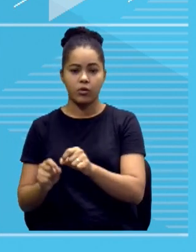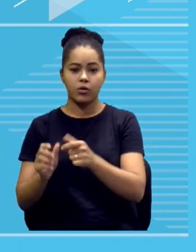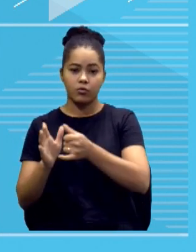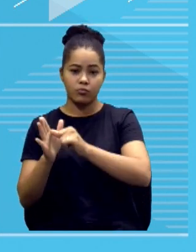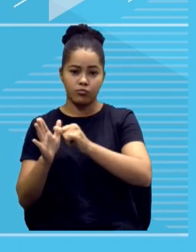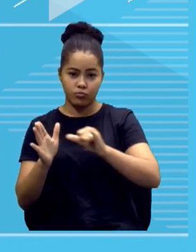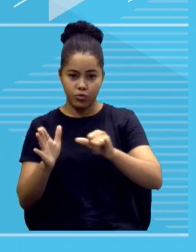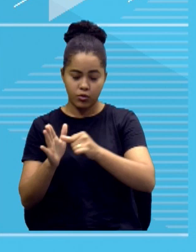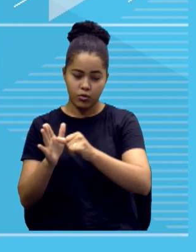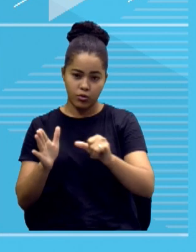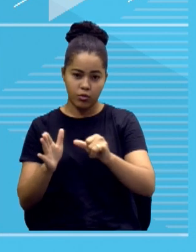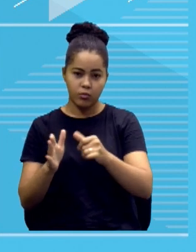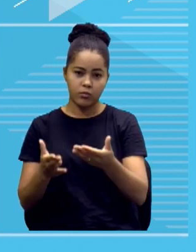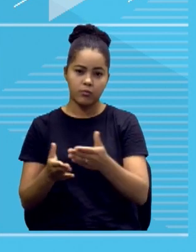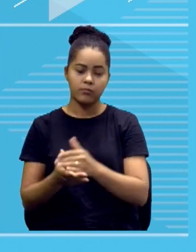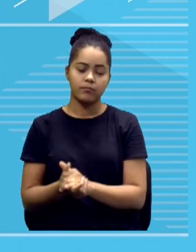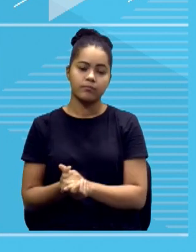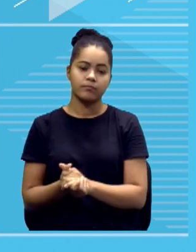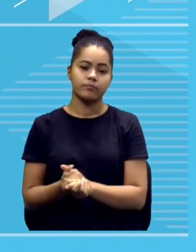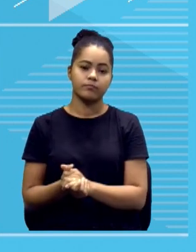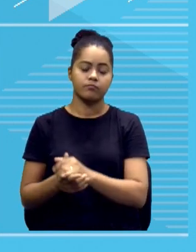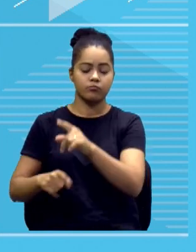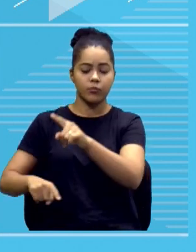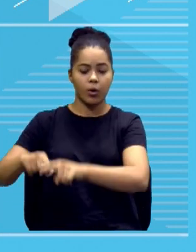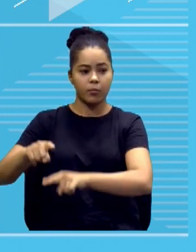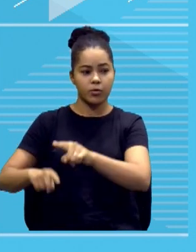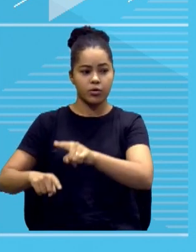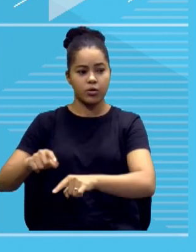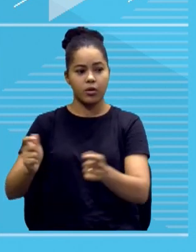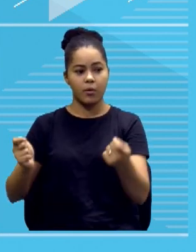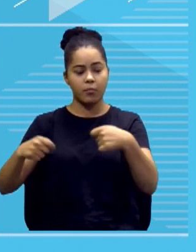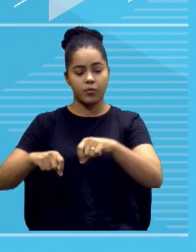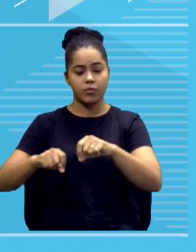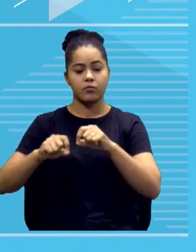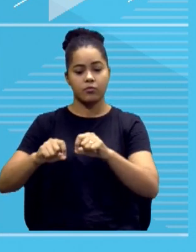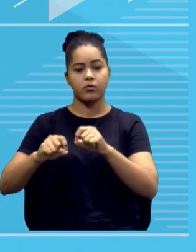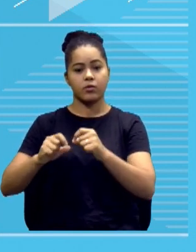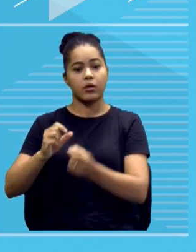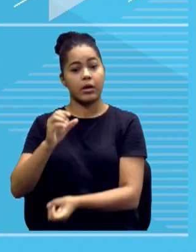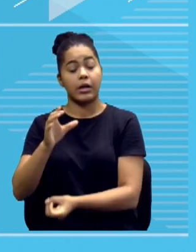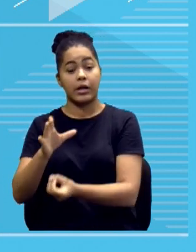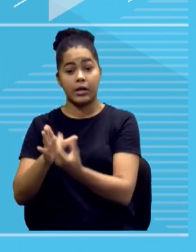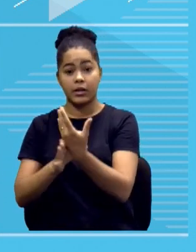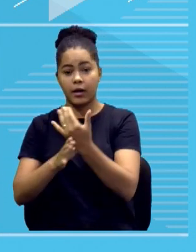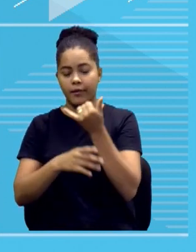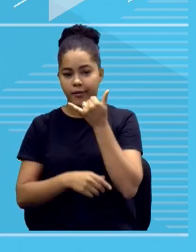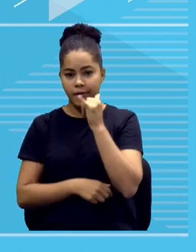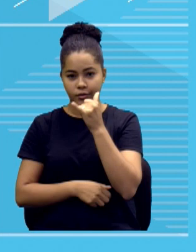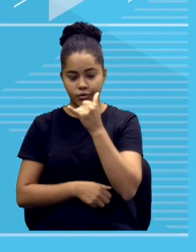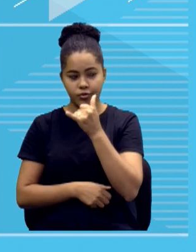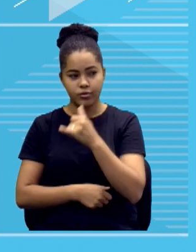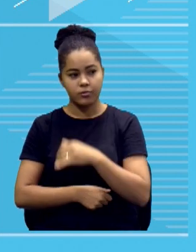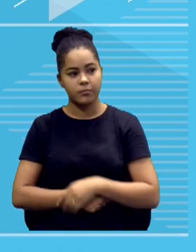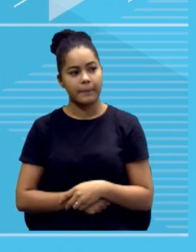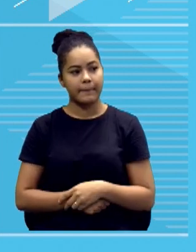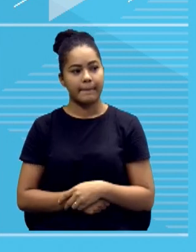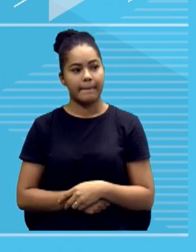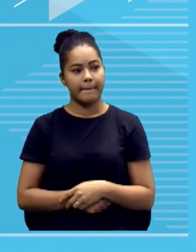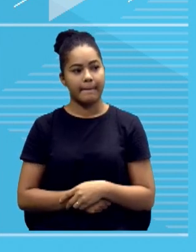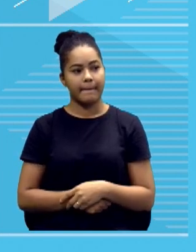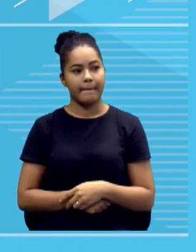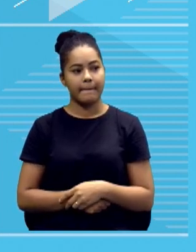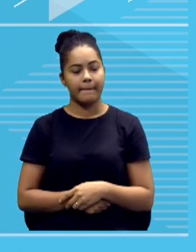eletromotriz. Geradores são dispositivos capazes de produzir energia elétrica. Então, tudo aquilo